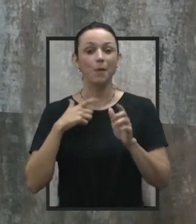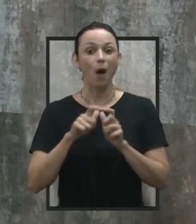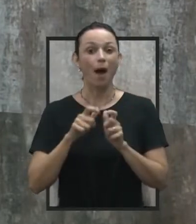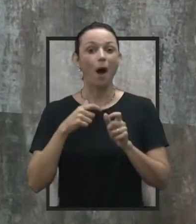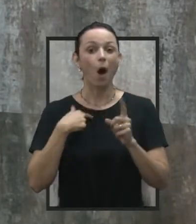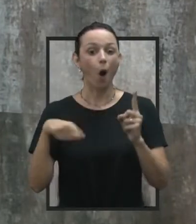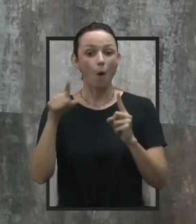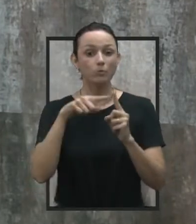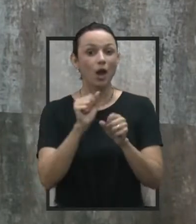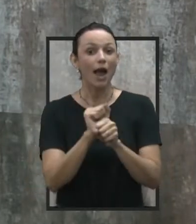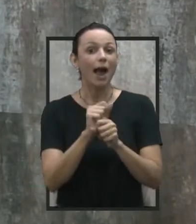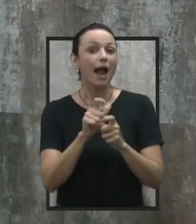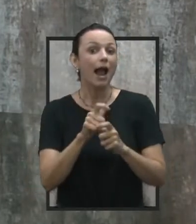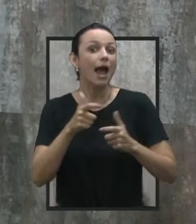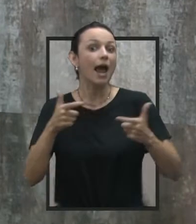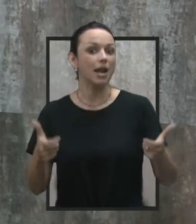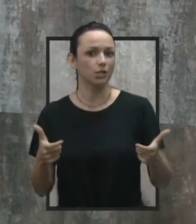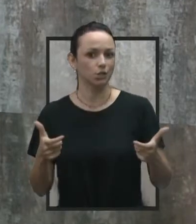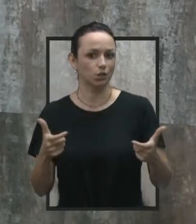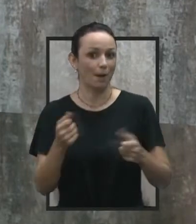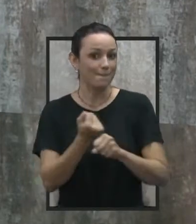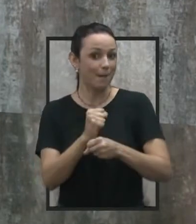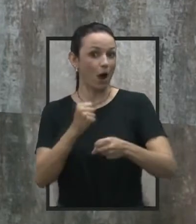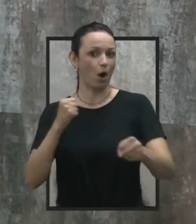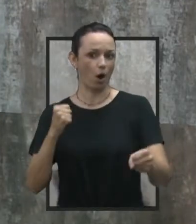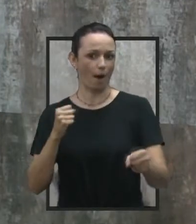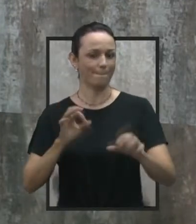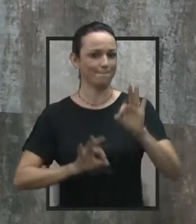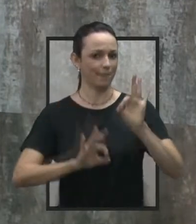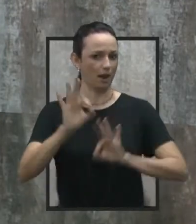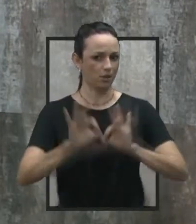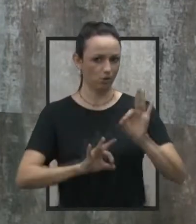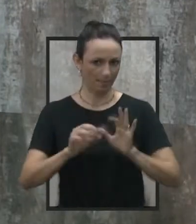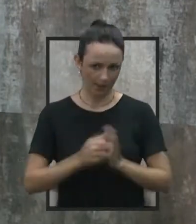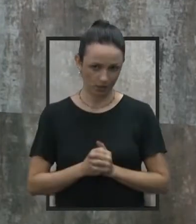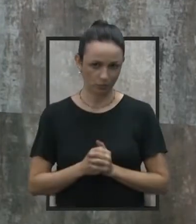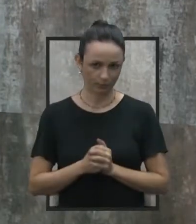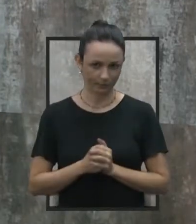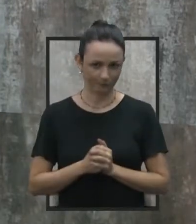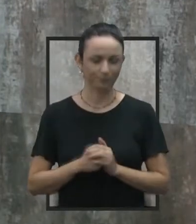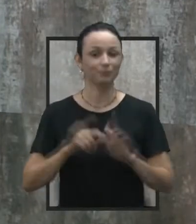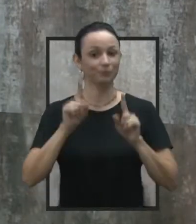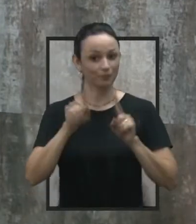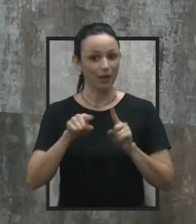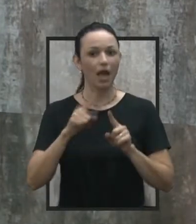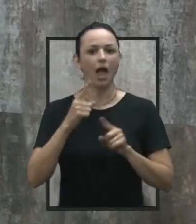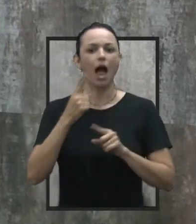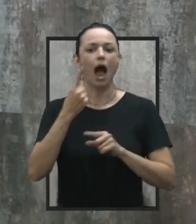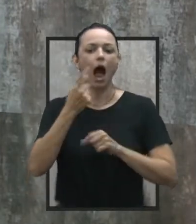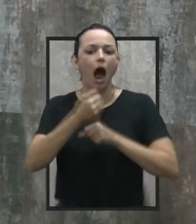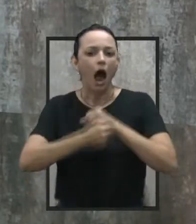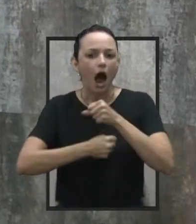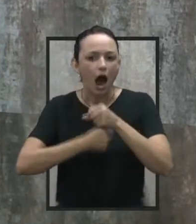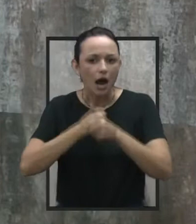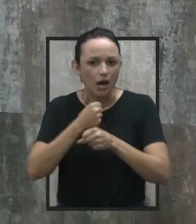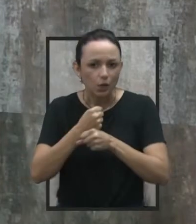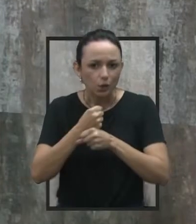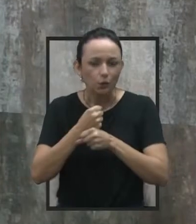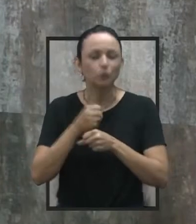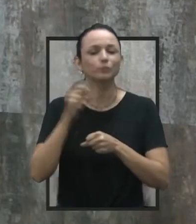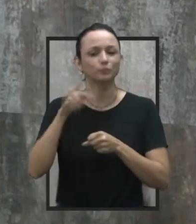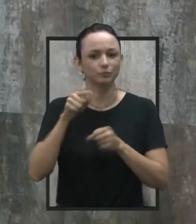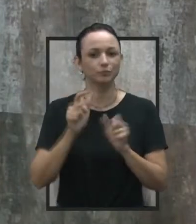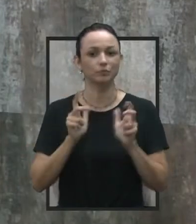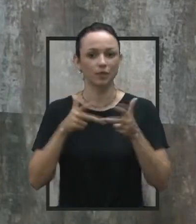grandes objetivos, as minhas grandes metas. É o meu planejamento. Aí, Todo ano a Câmara